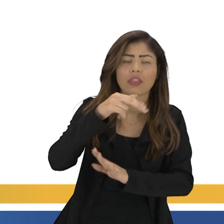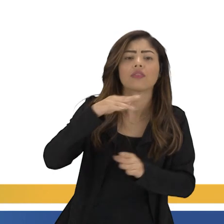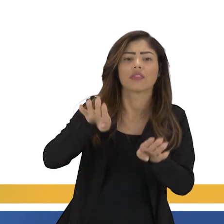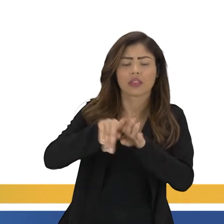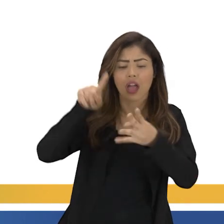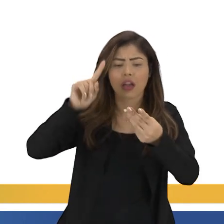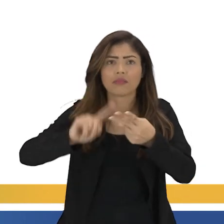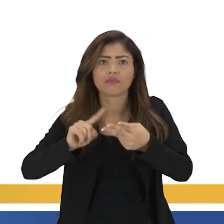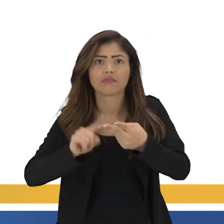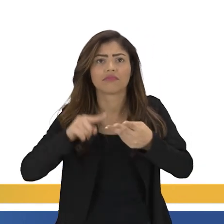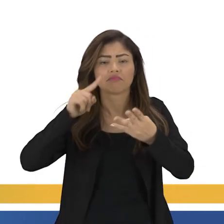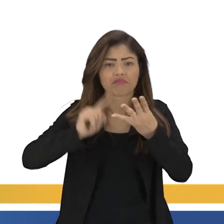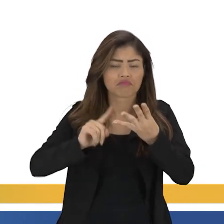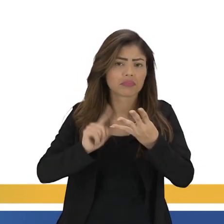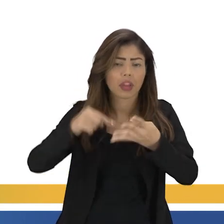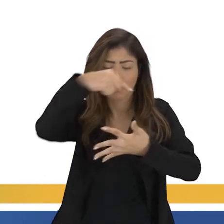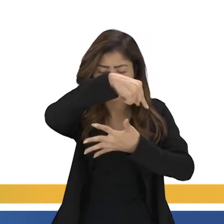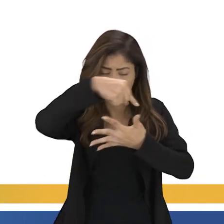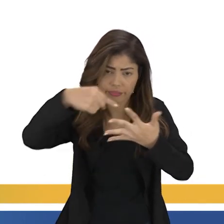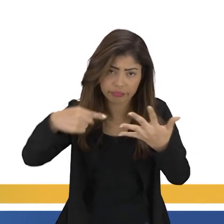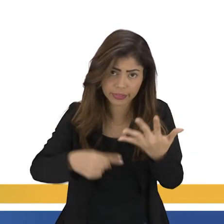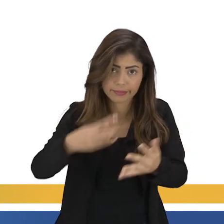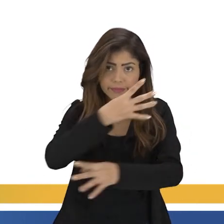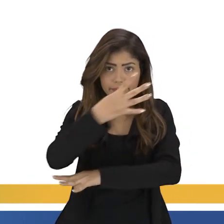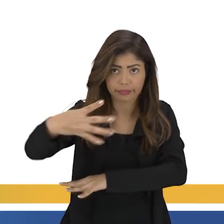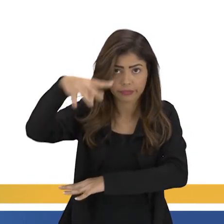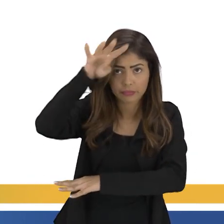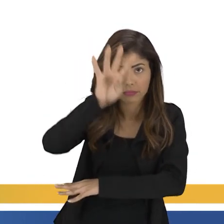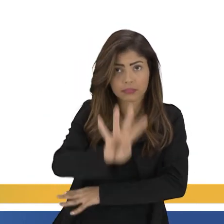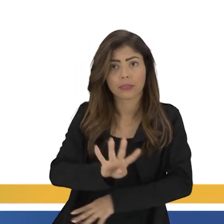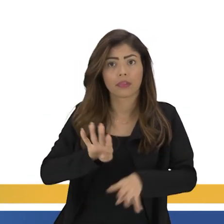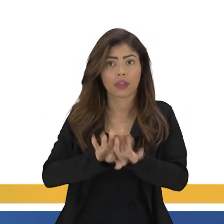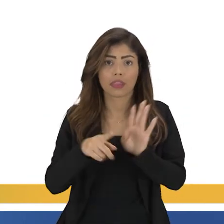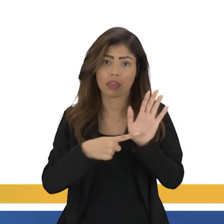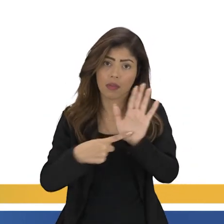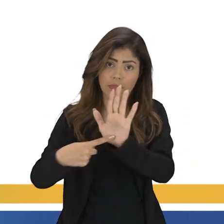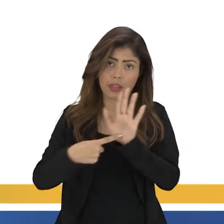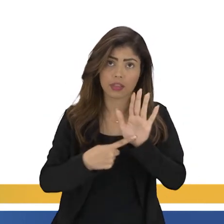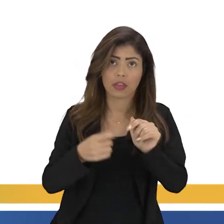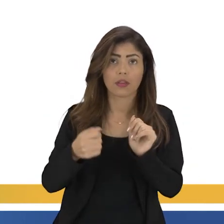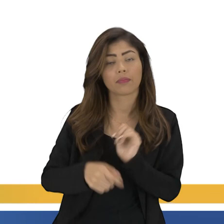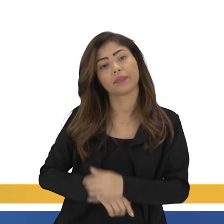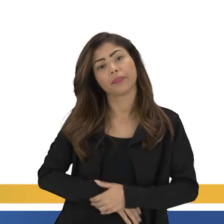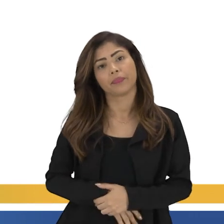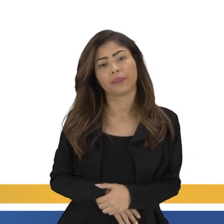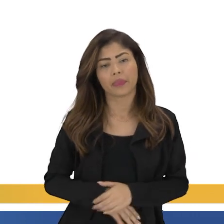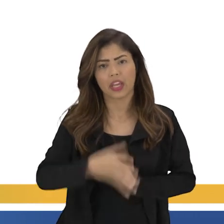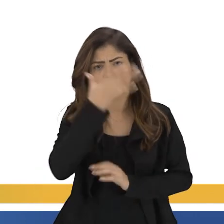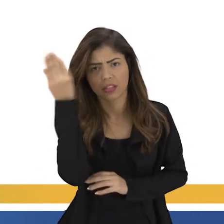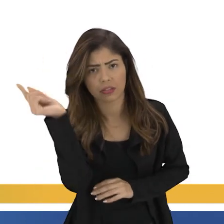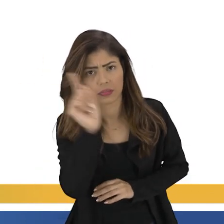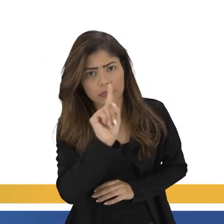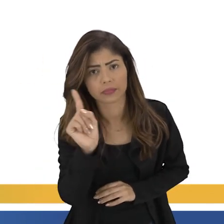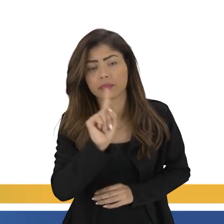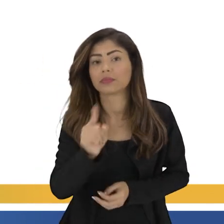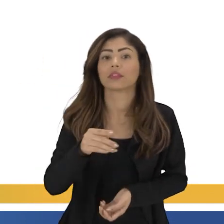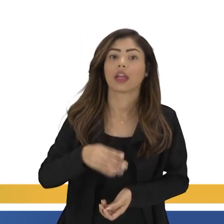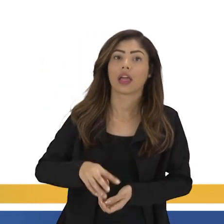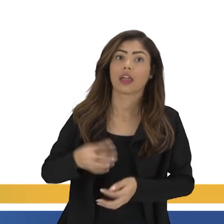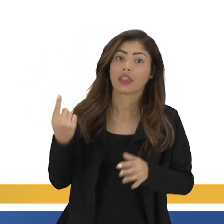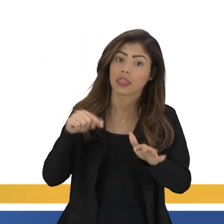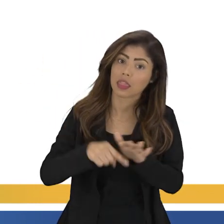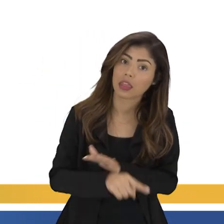individuais, coletivos, contáveis, incontáveis, primitivos, derivados, compostos. E não se esqueçam, dentro